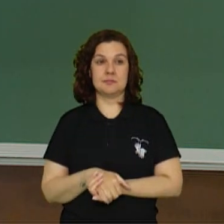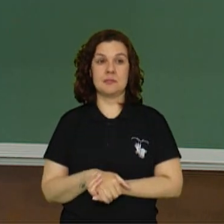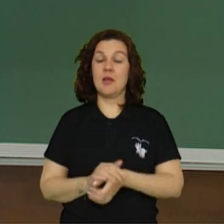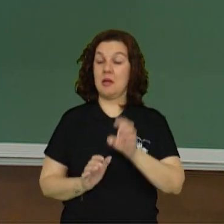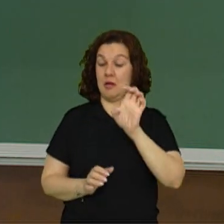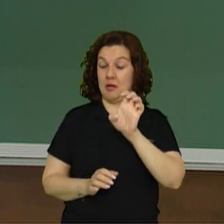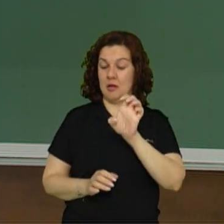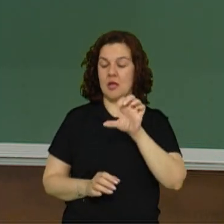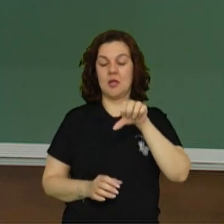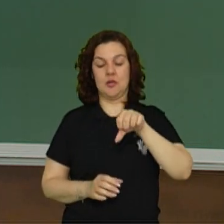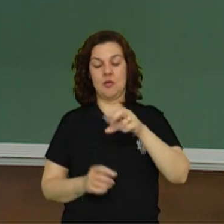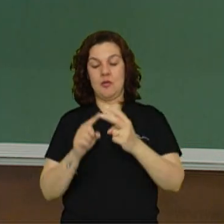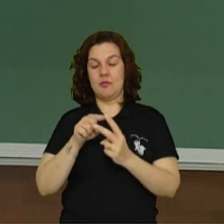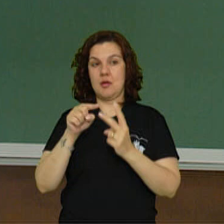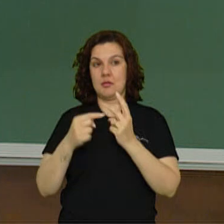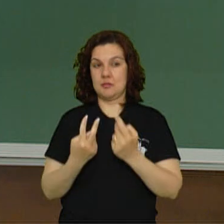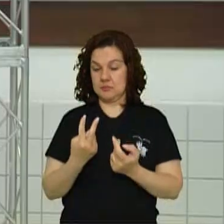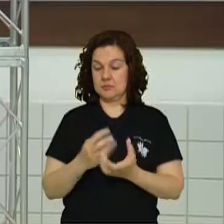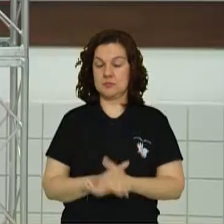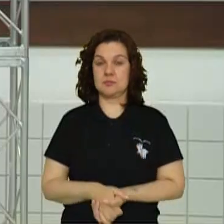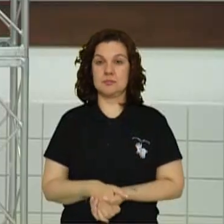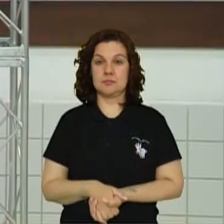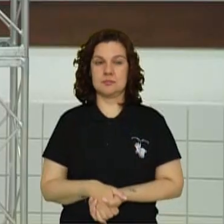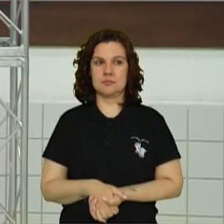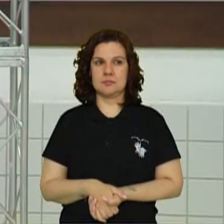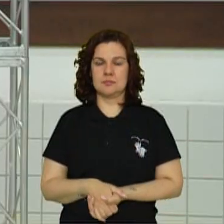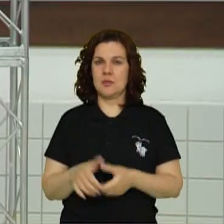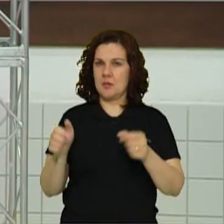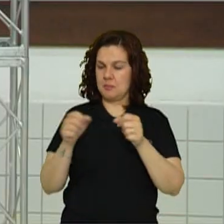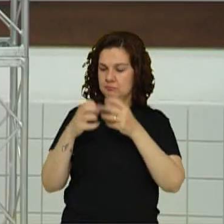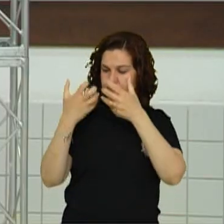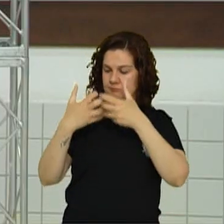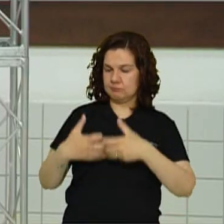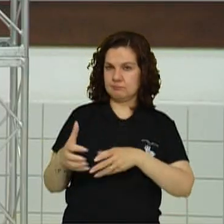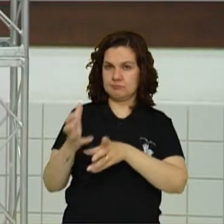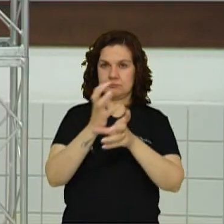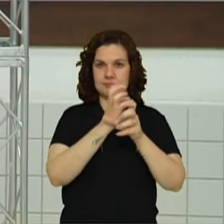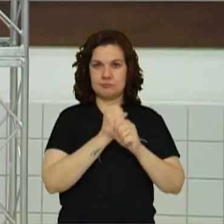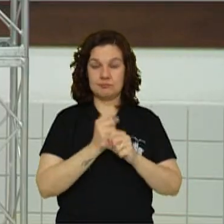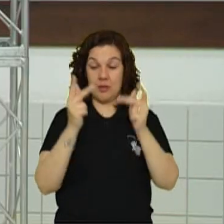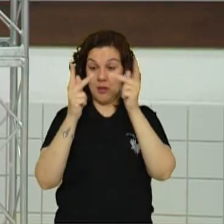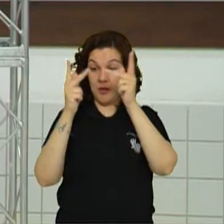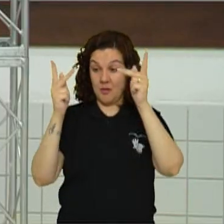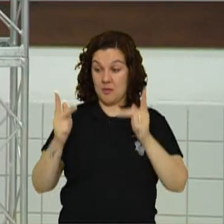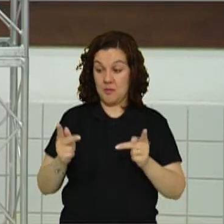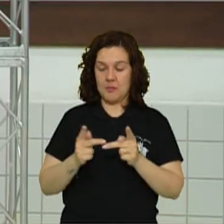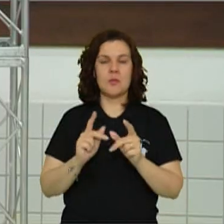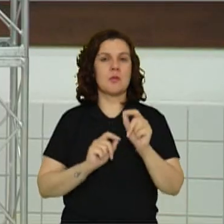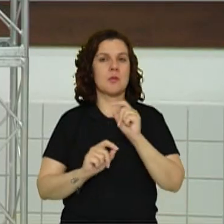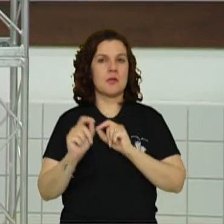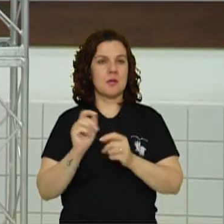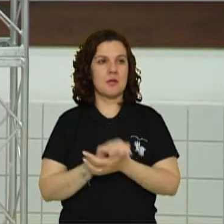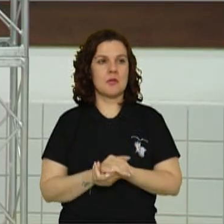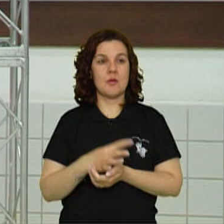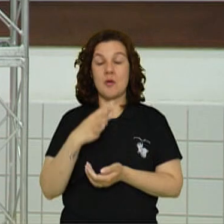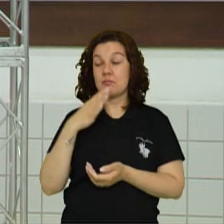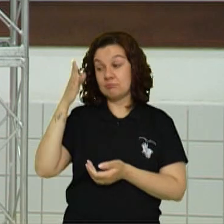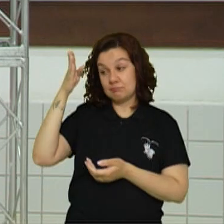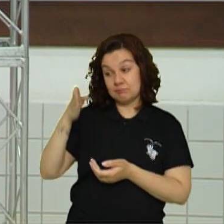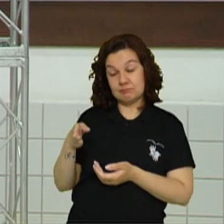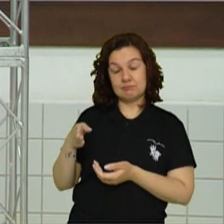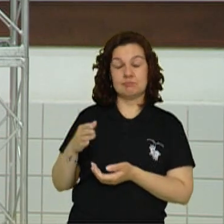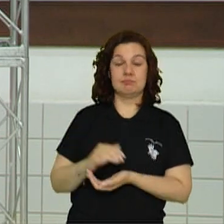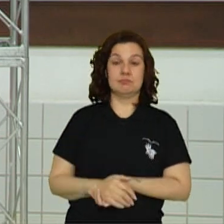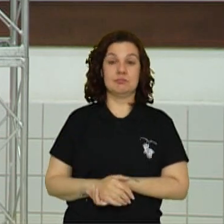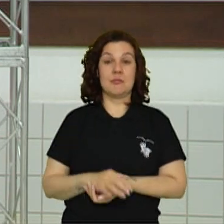E E, 9 raiz de 2. Para fazer o cálculo do perímetro, o que você precisa? Conhecer a medida do lado.